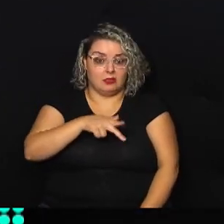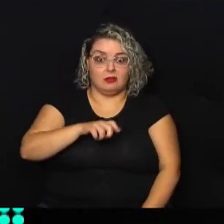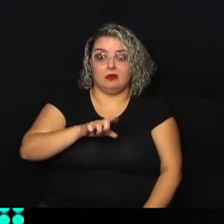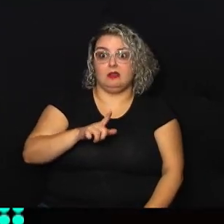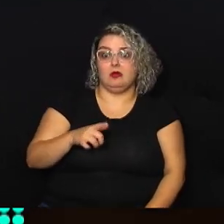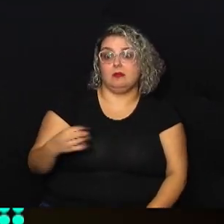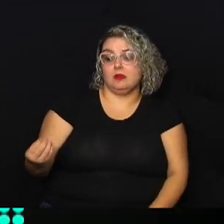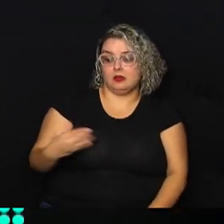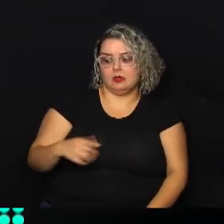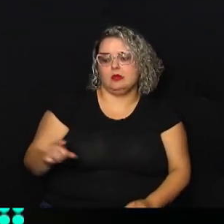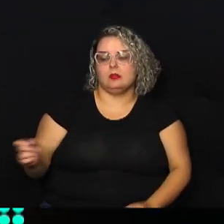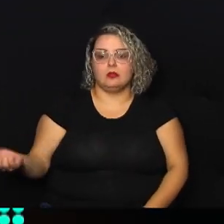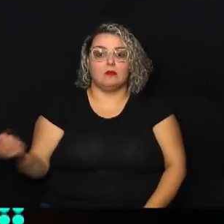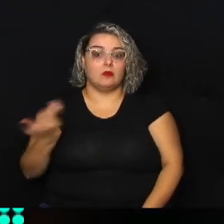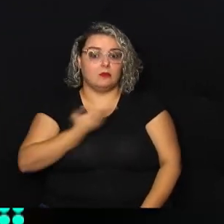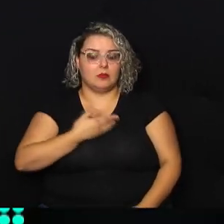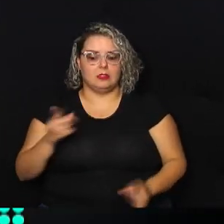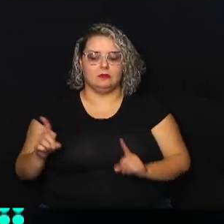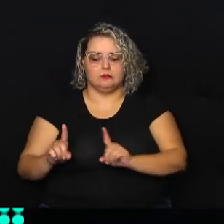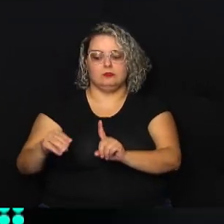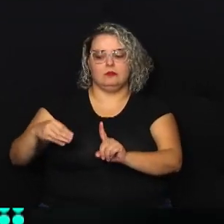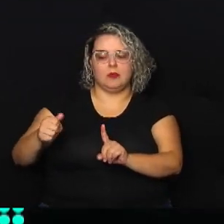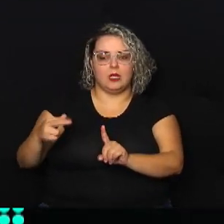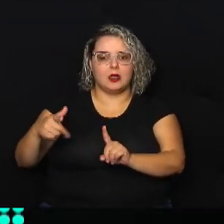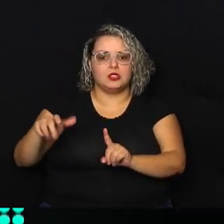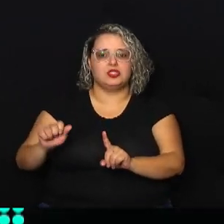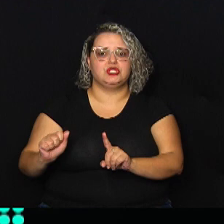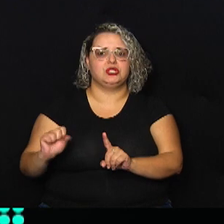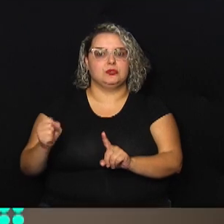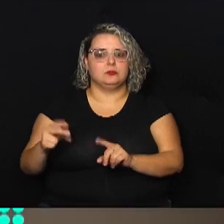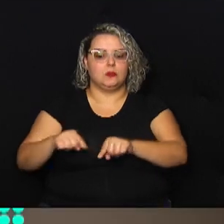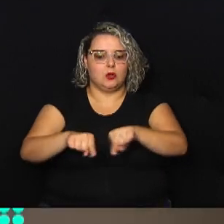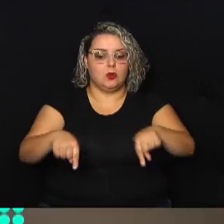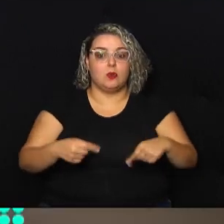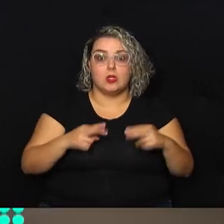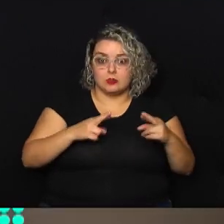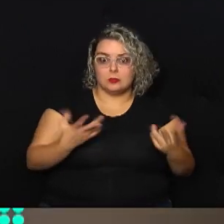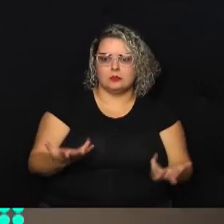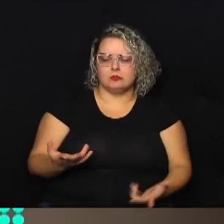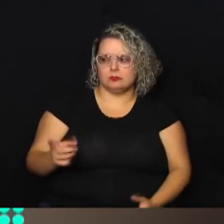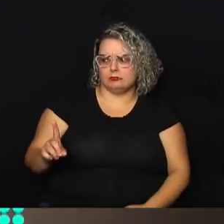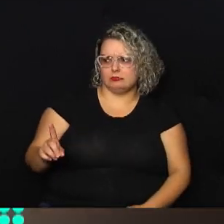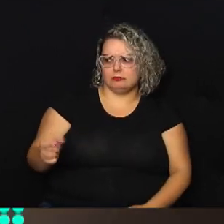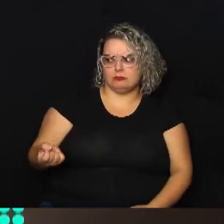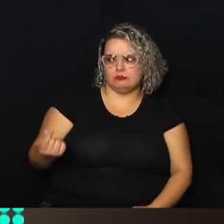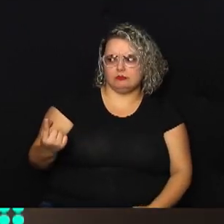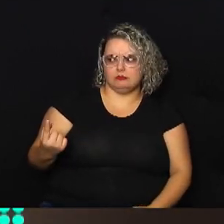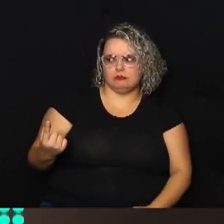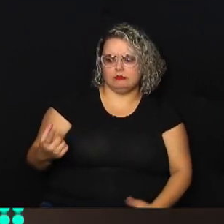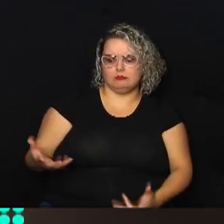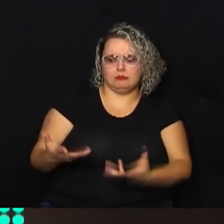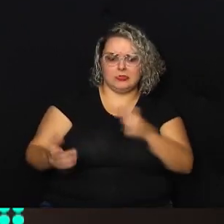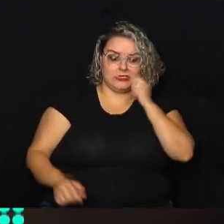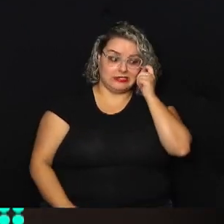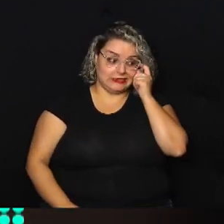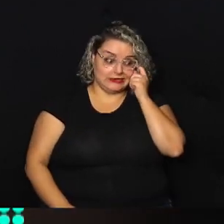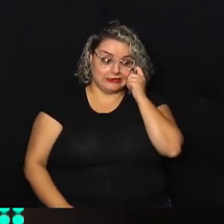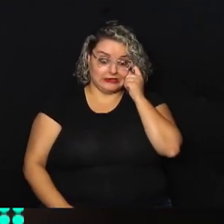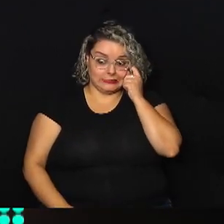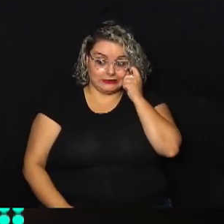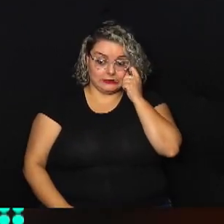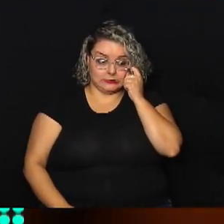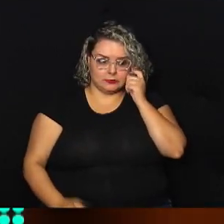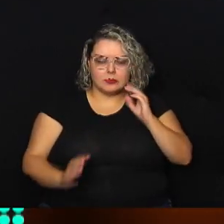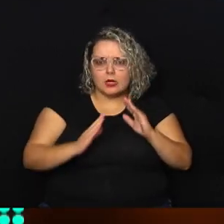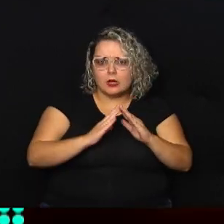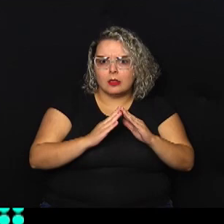de quarto, Marsha. A jovem de comportamento estranho e completamente impulsiva trouxe para casa um homem estranho,